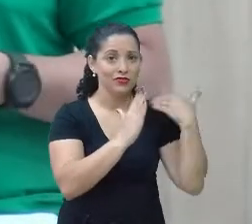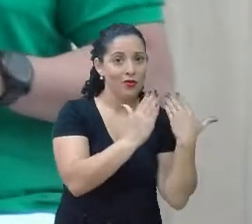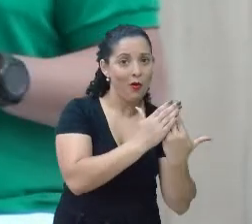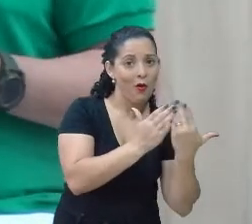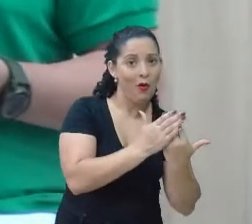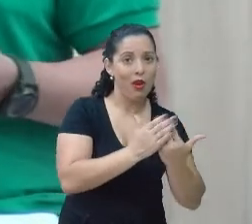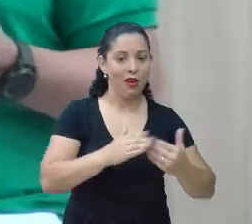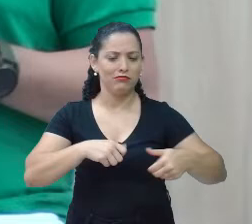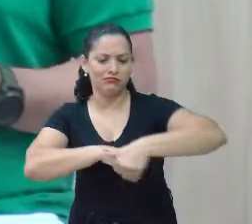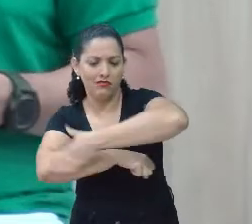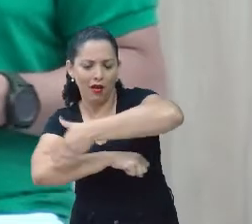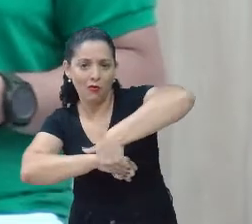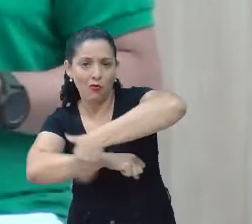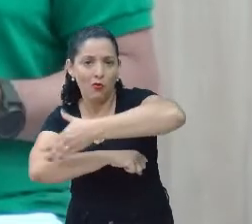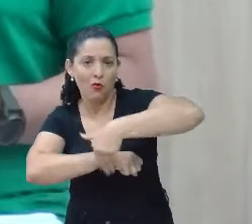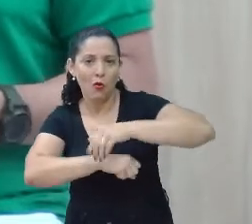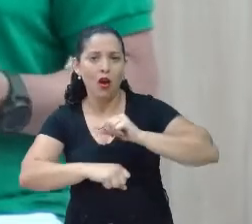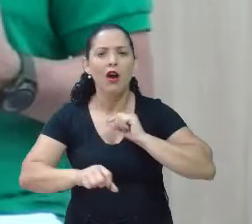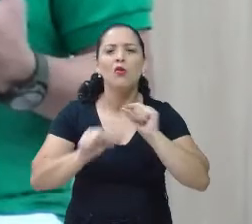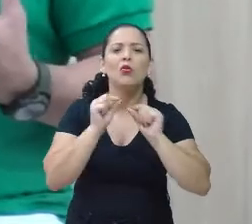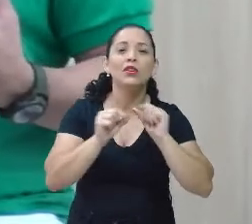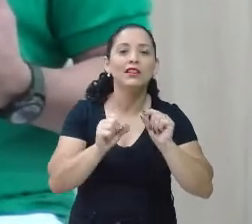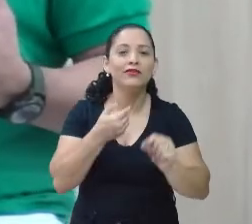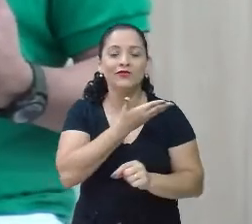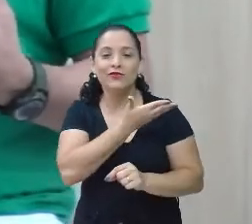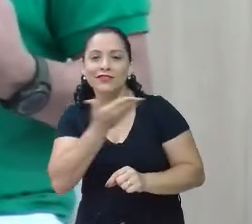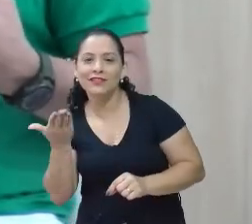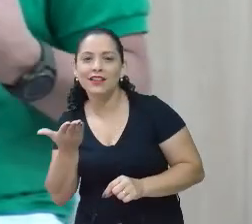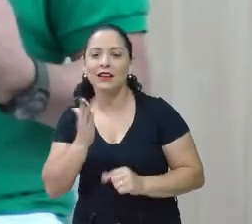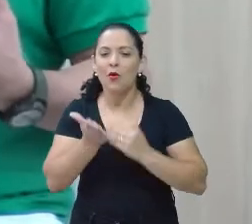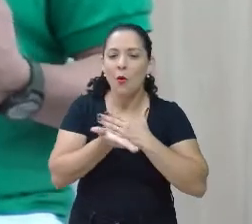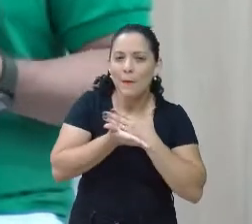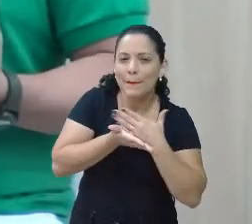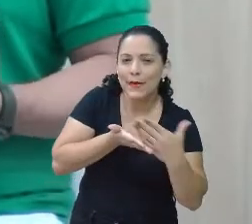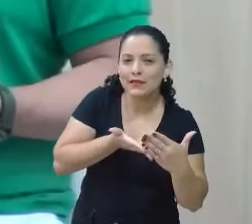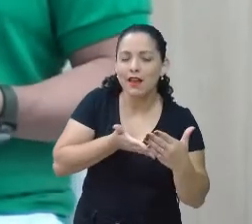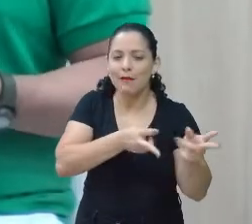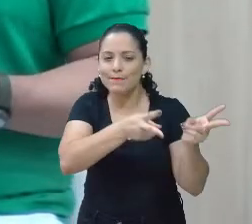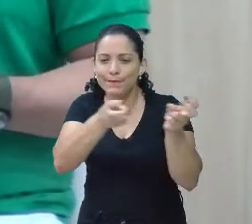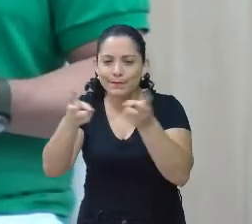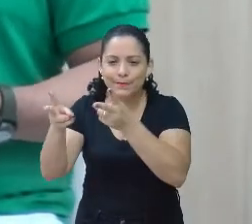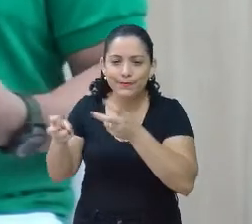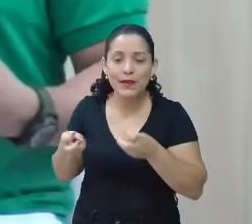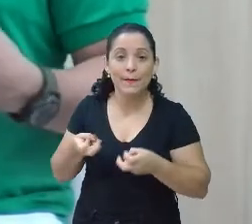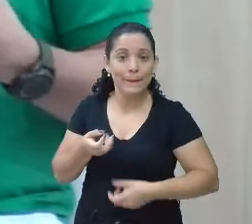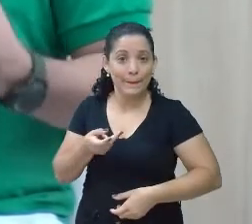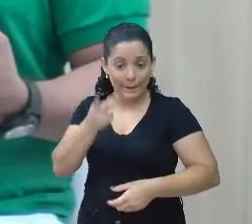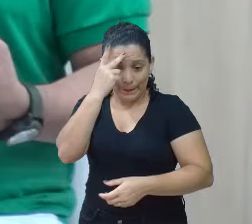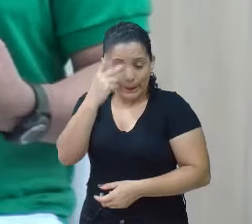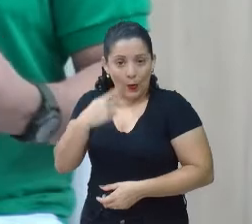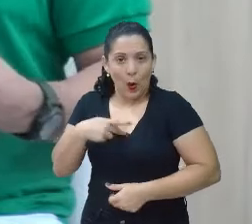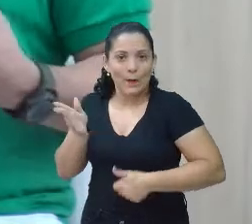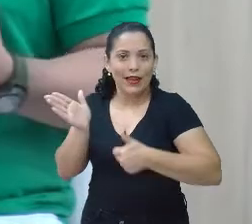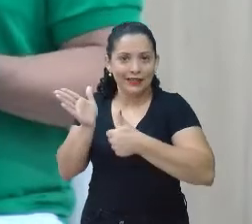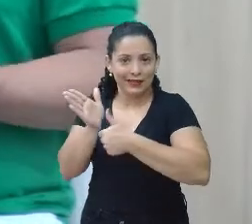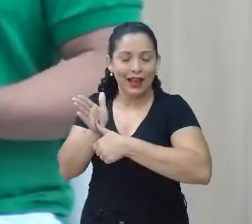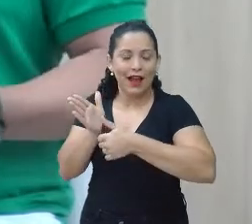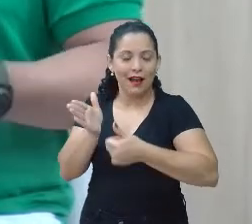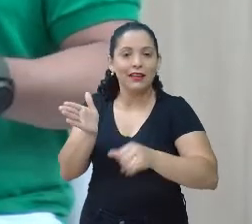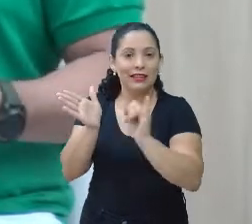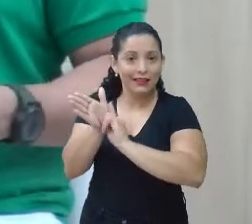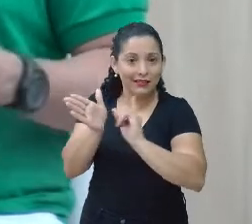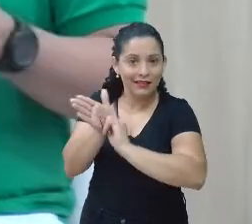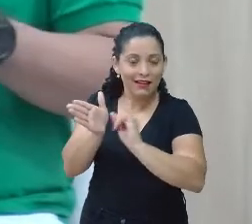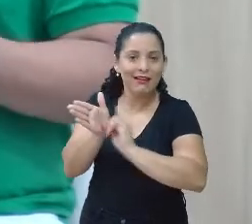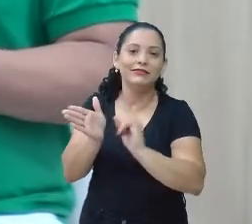compreender, você começa a construir sua identidade, né? o seu ser, o seu pensamento. Né? A partir daí, com a escola,